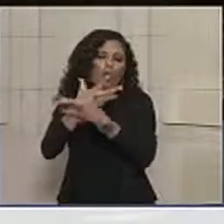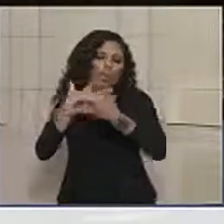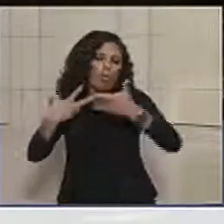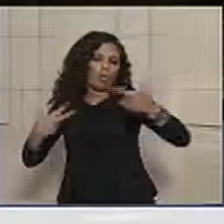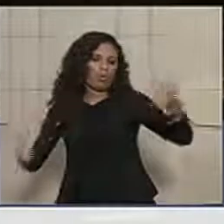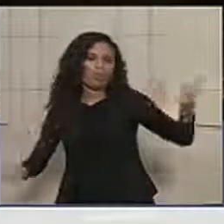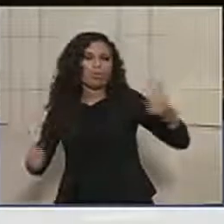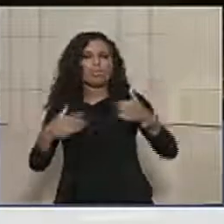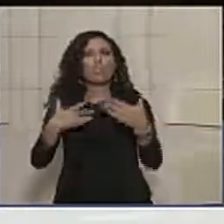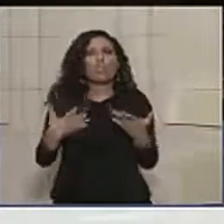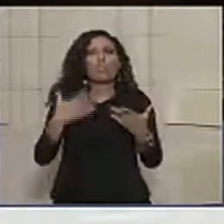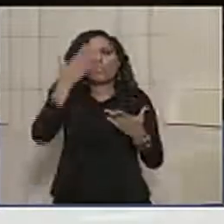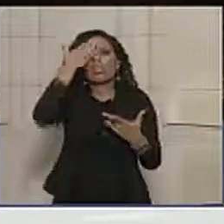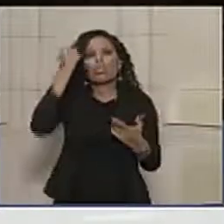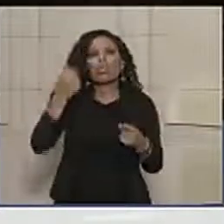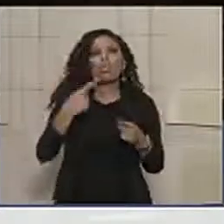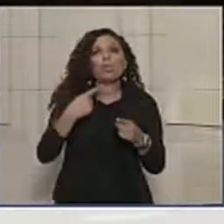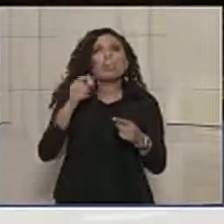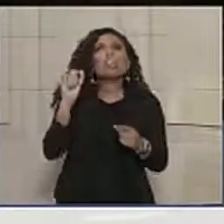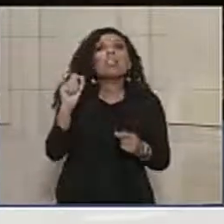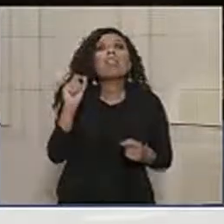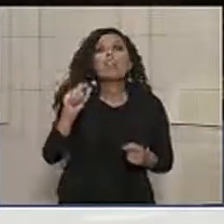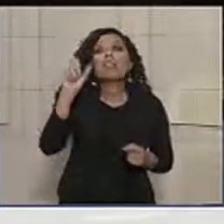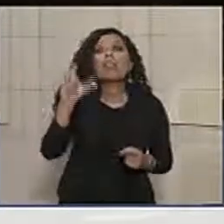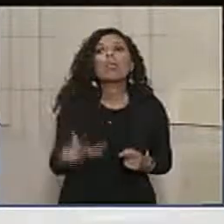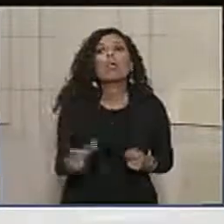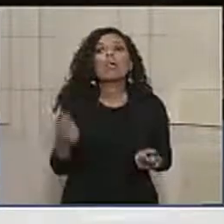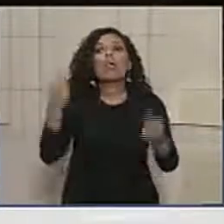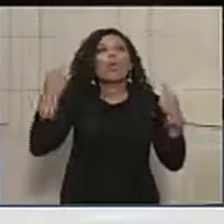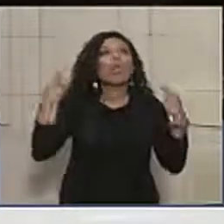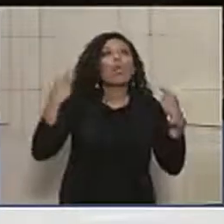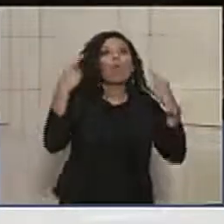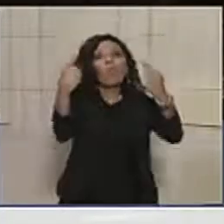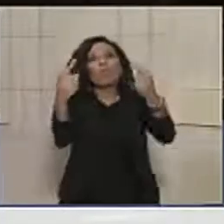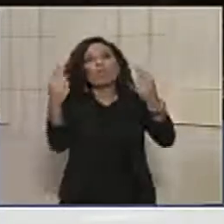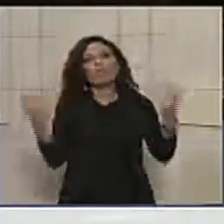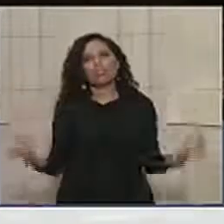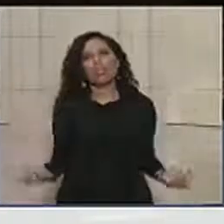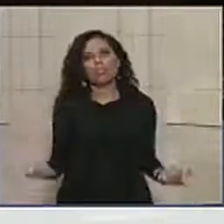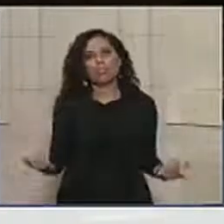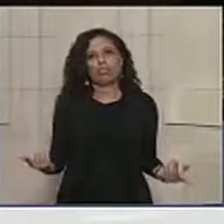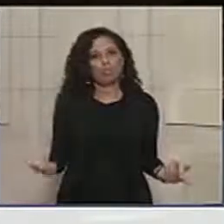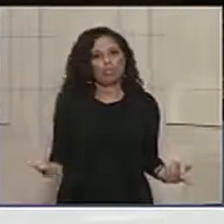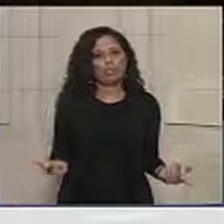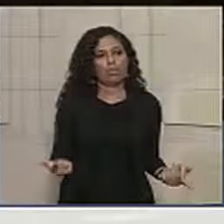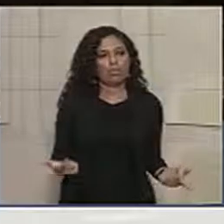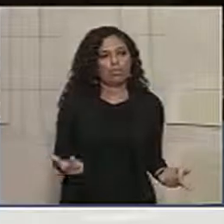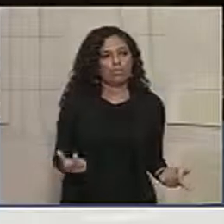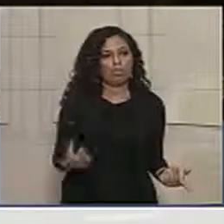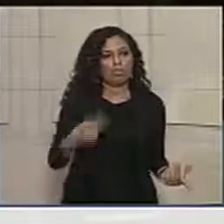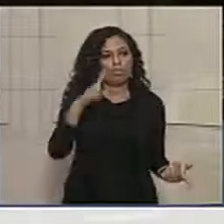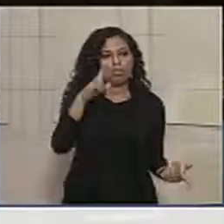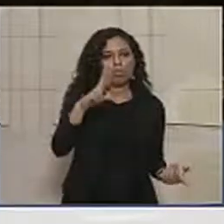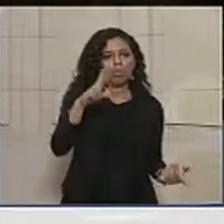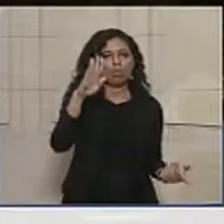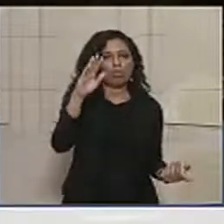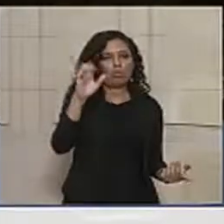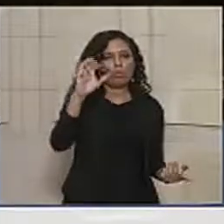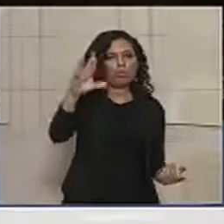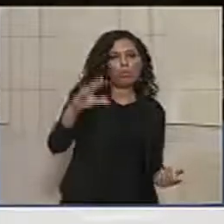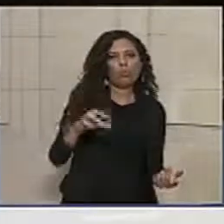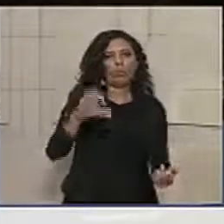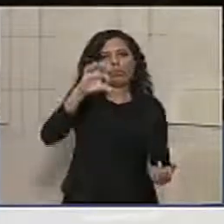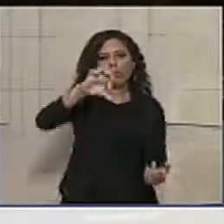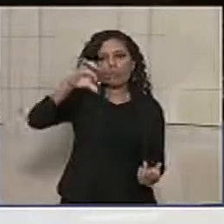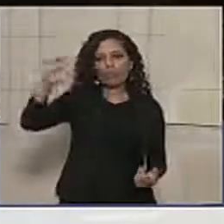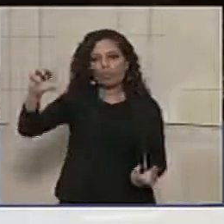eu gostaria de saber quem é que fica contra aplicativos como Uber, 99 e demais serviços.